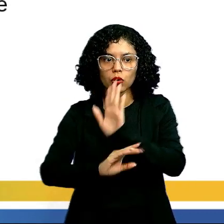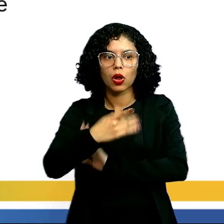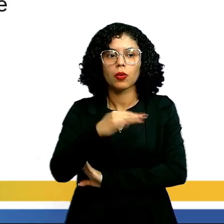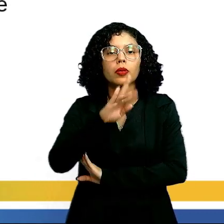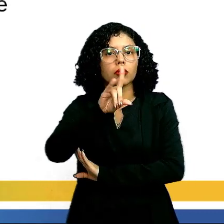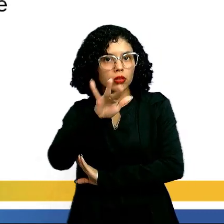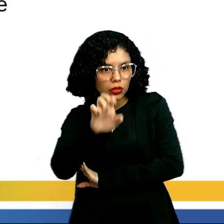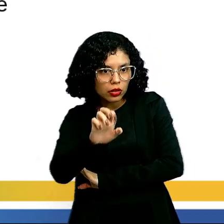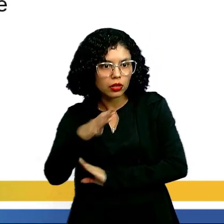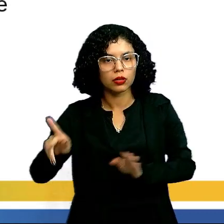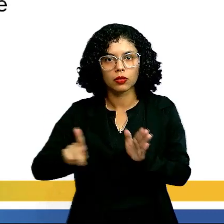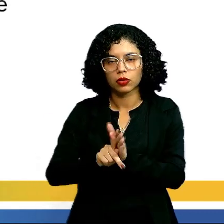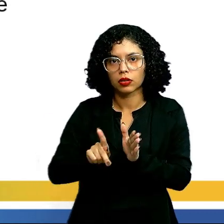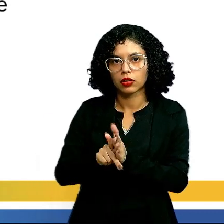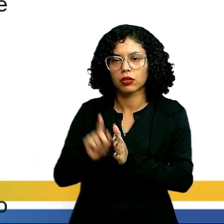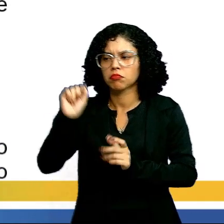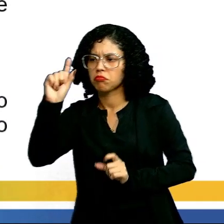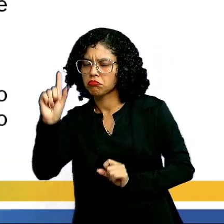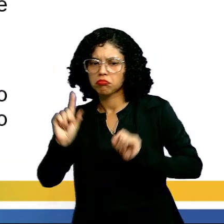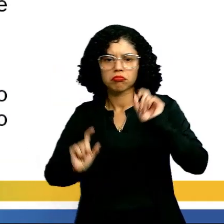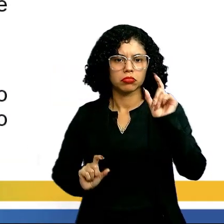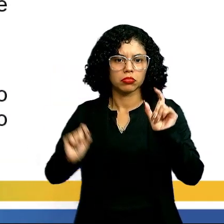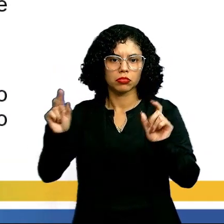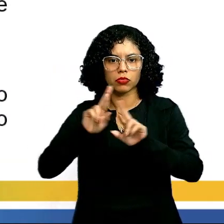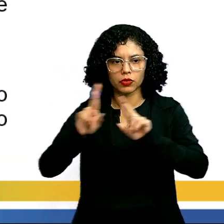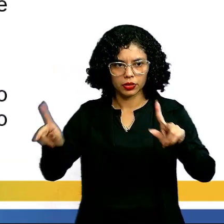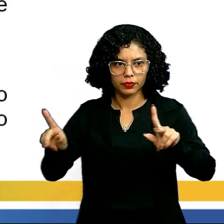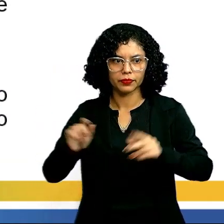de probabilidade aleatória.